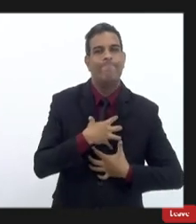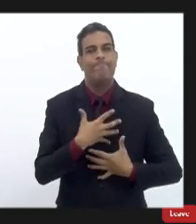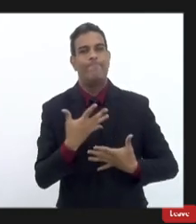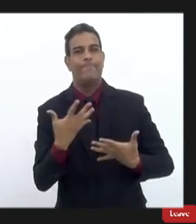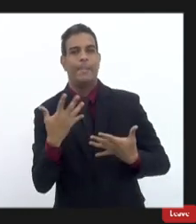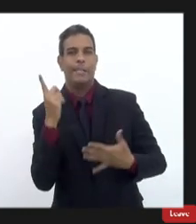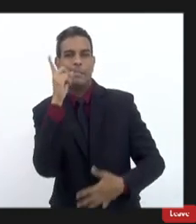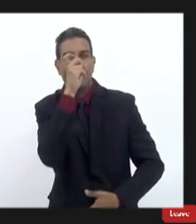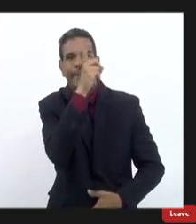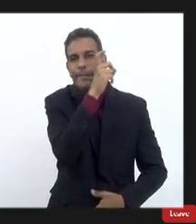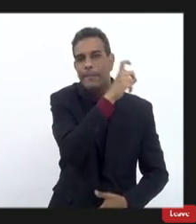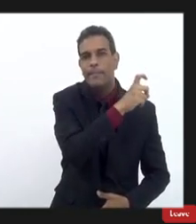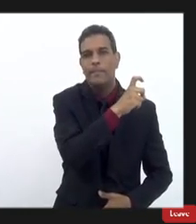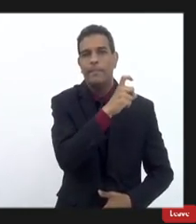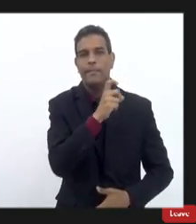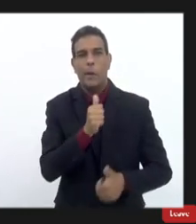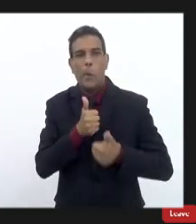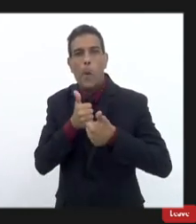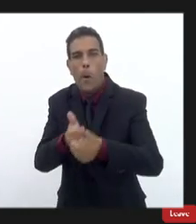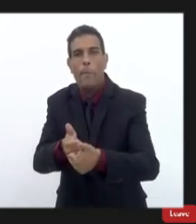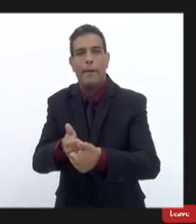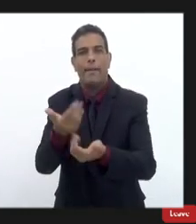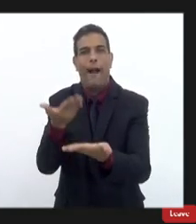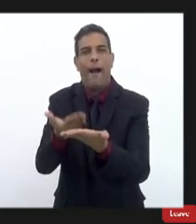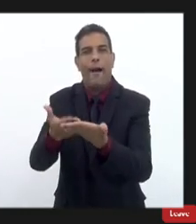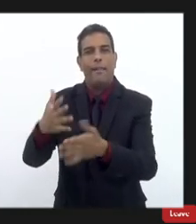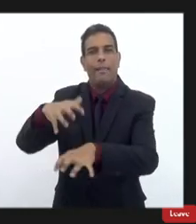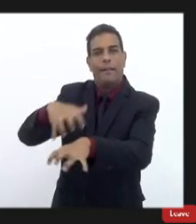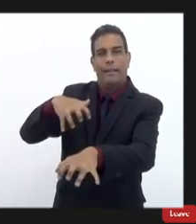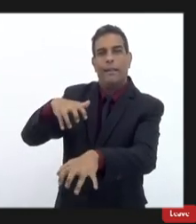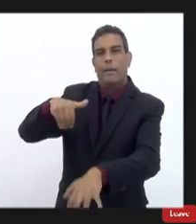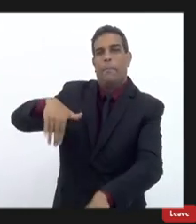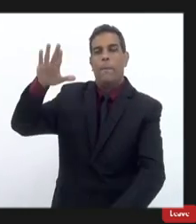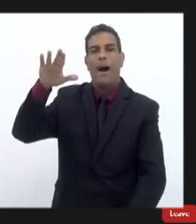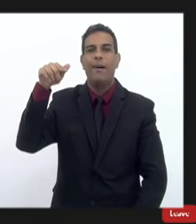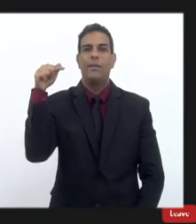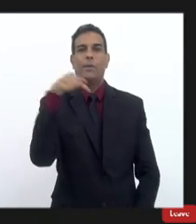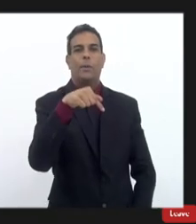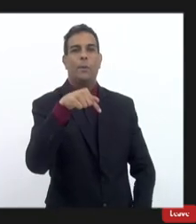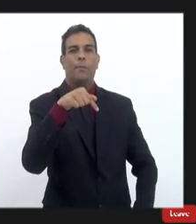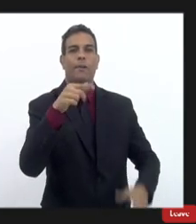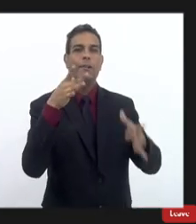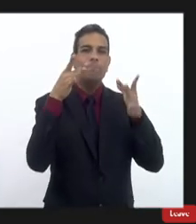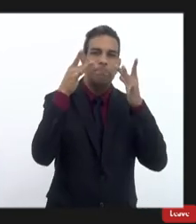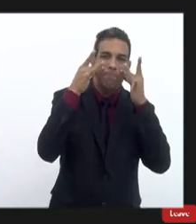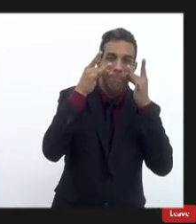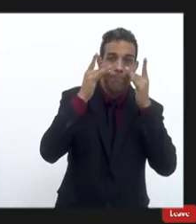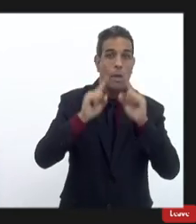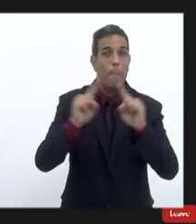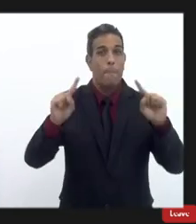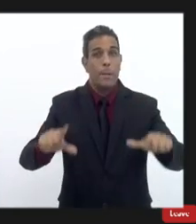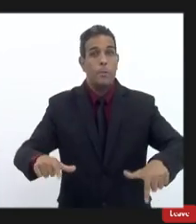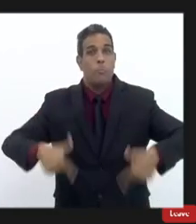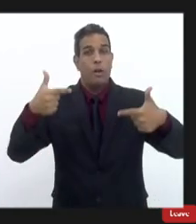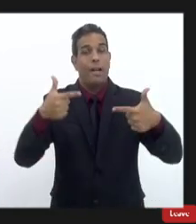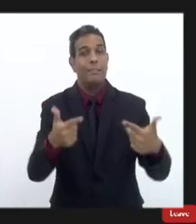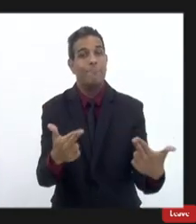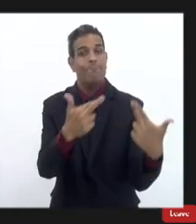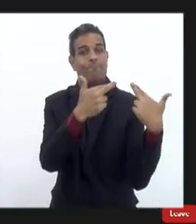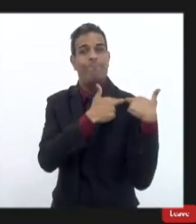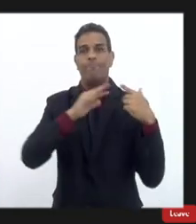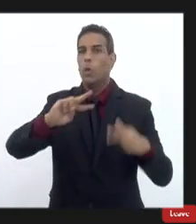apresentando grandes dificuldades para acompanhar as aulas remotas, nesse momento é necessária uma atitude muito responsável,